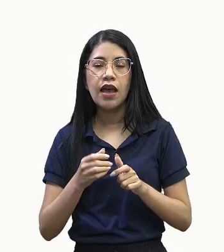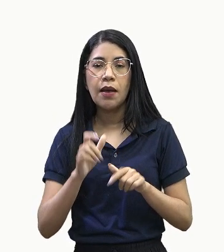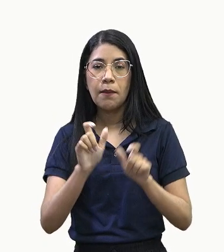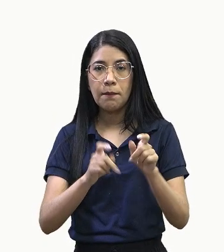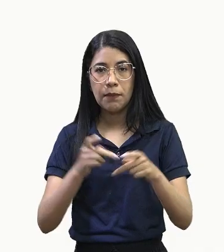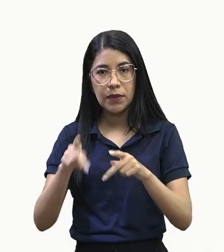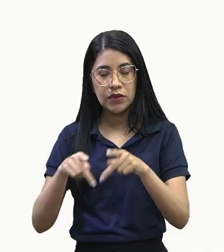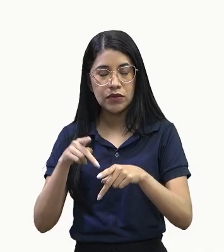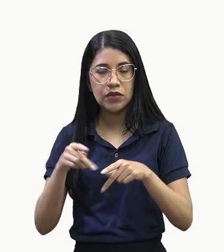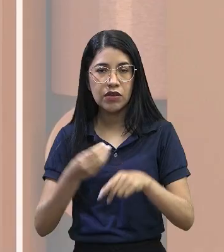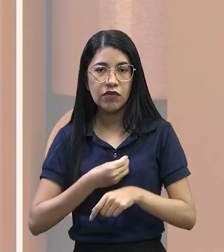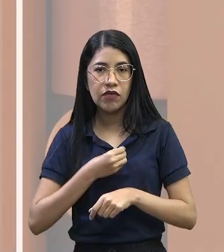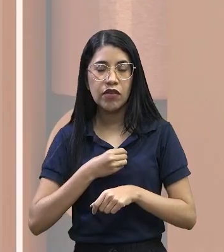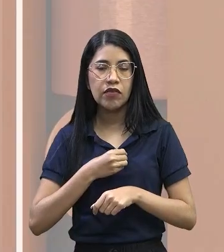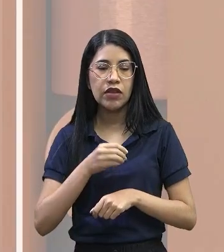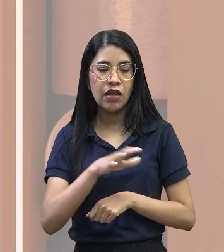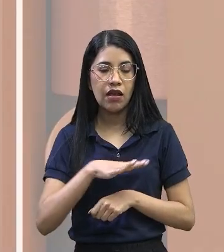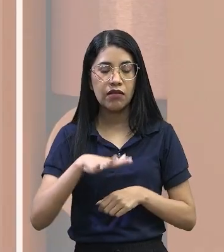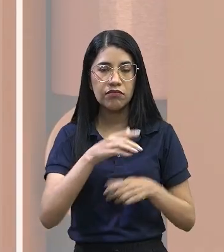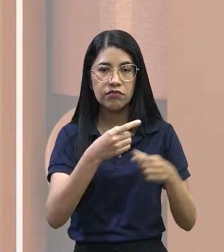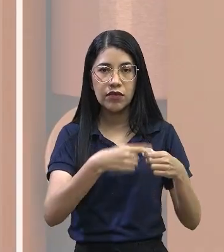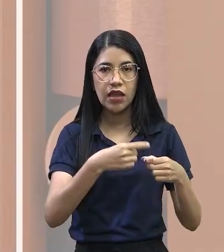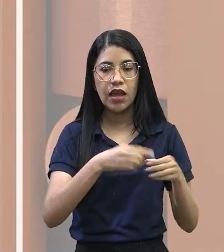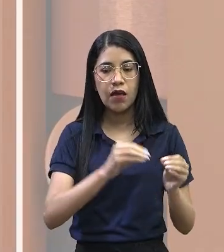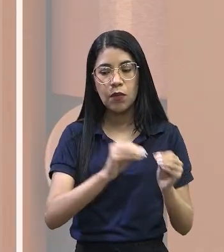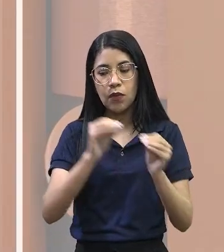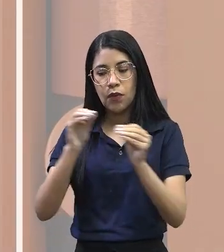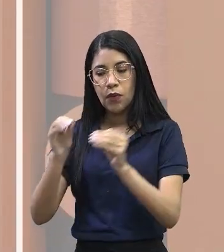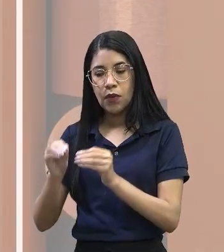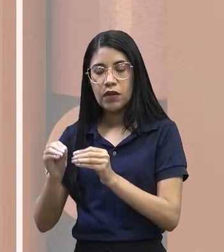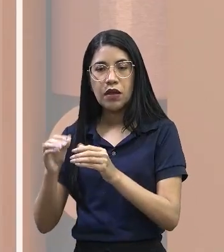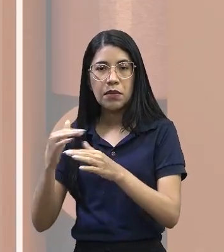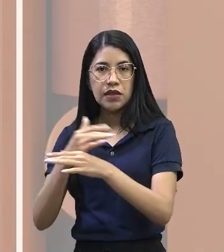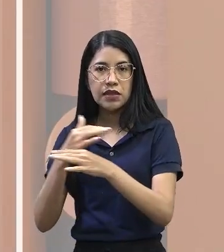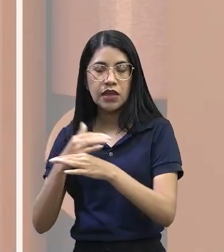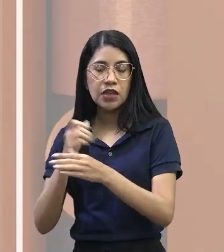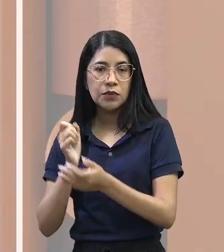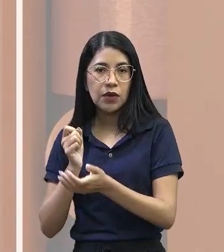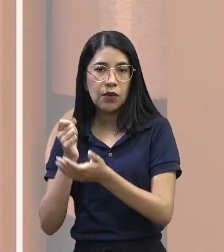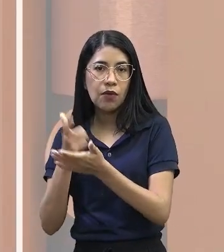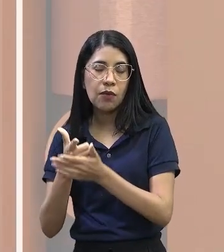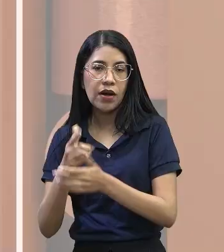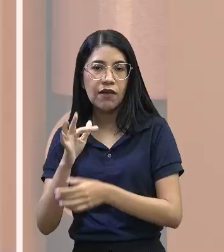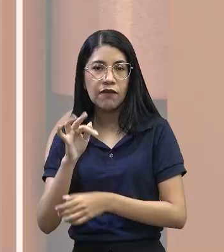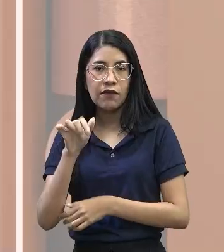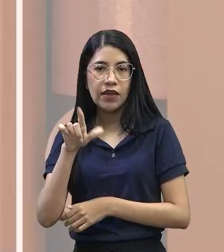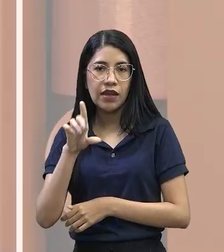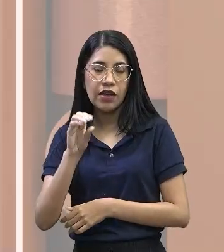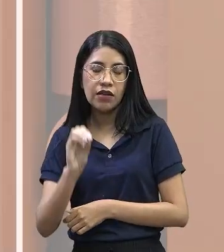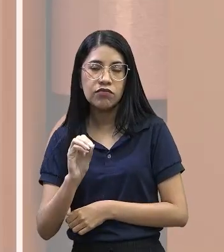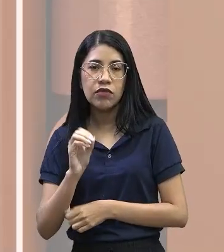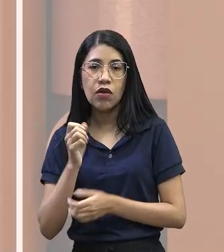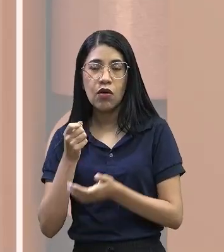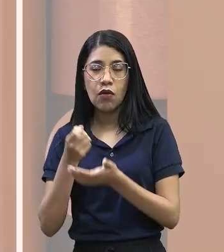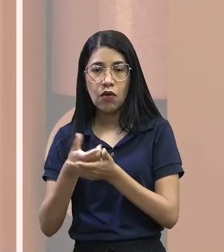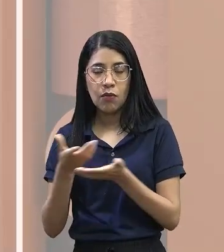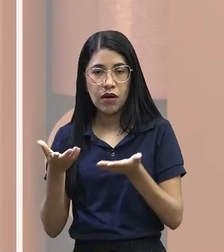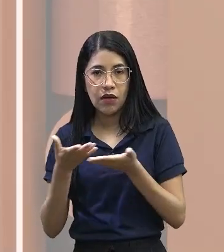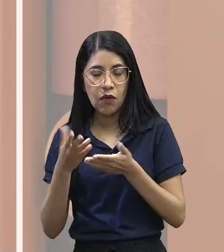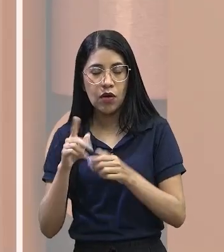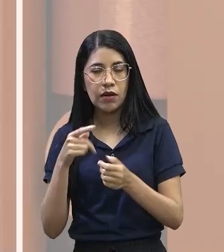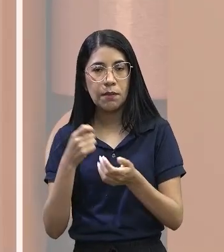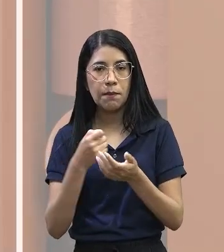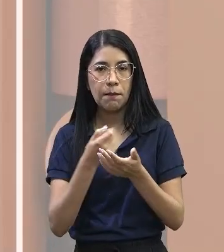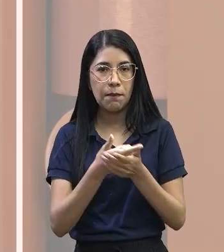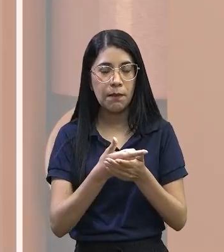interior irem para a cidade e comprarem fiado. O que é isso, gente? É um crédito, você compra agora e paga em um